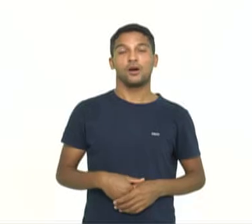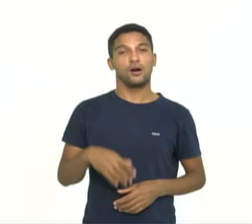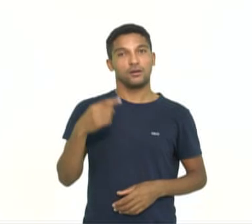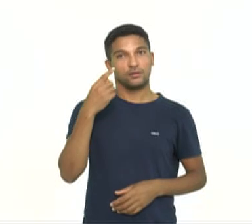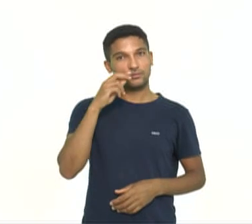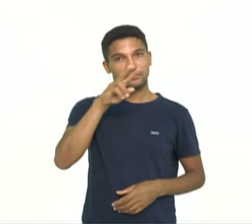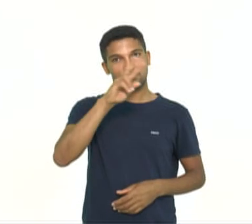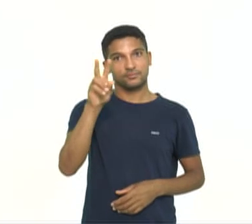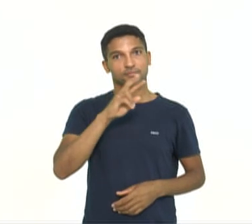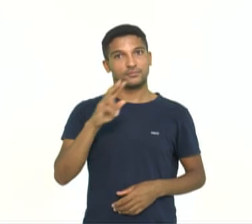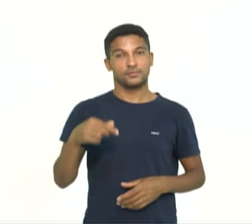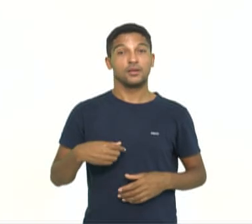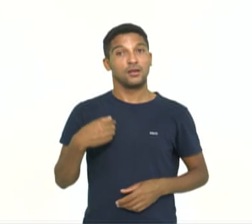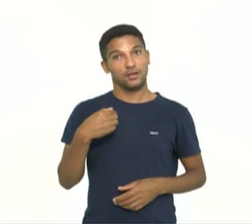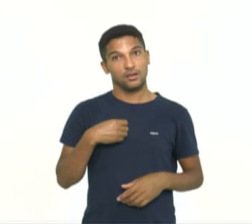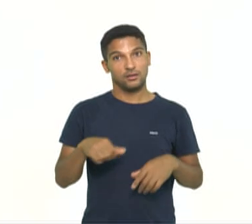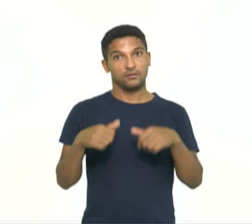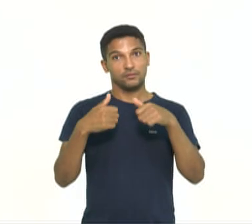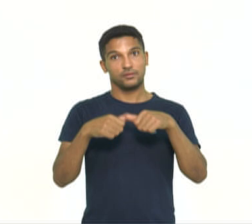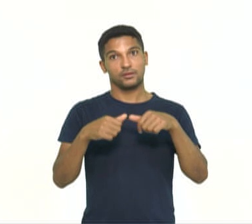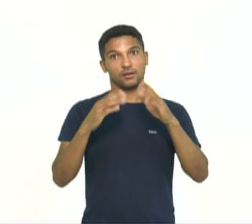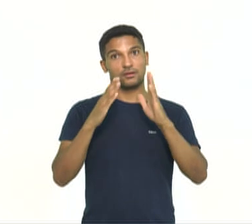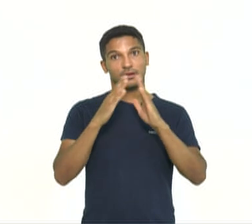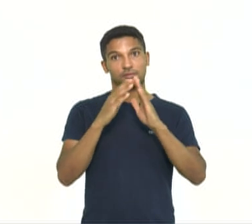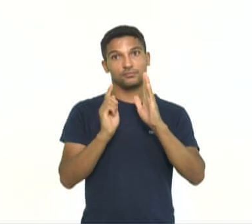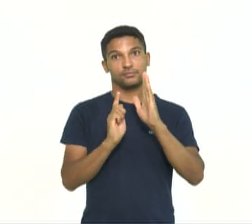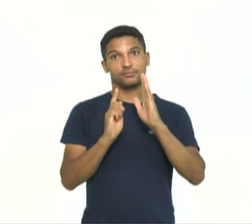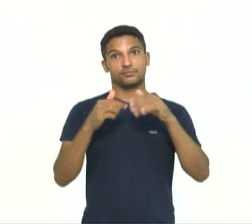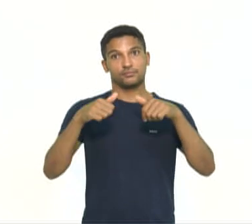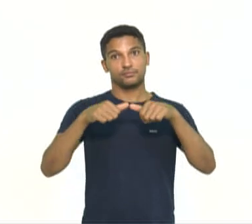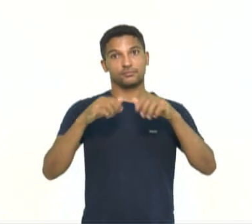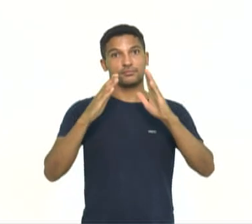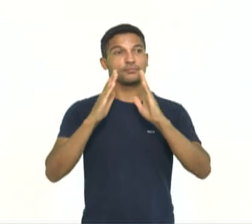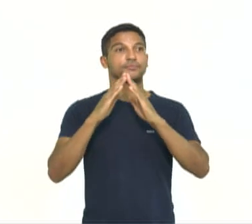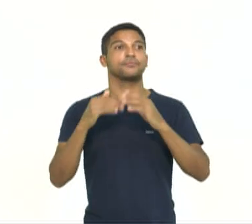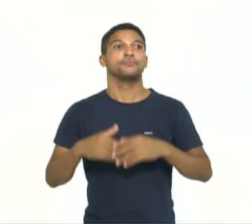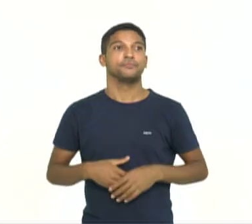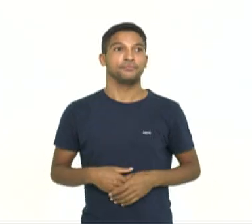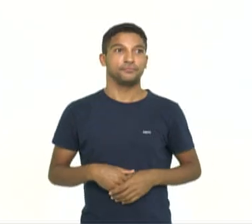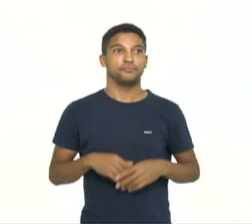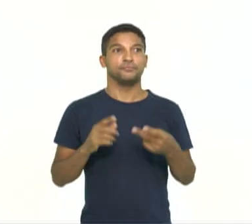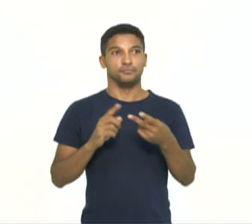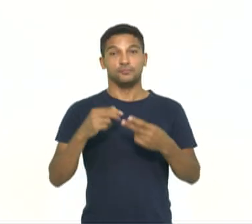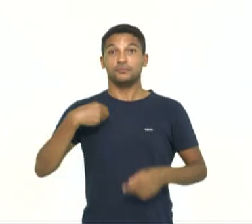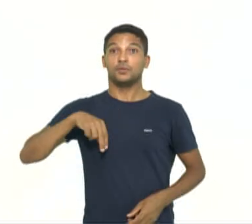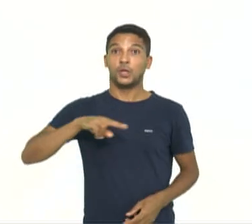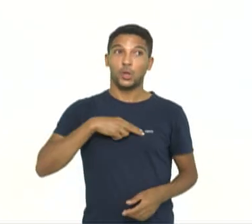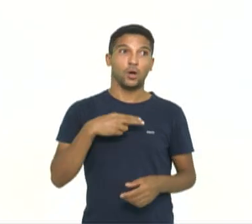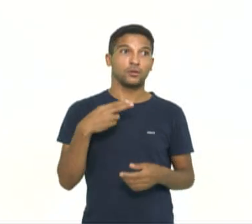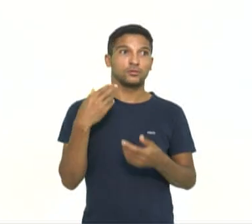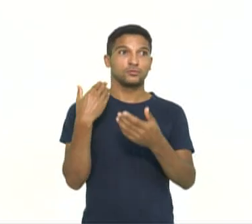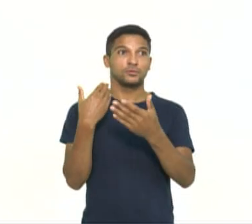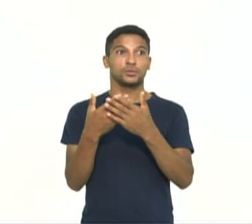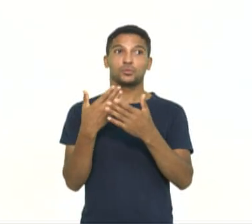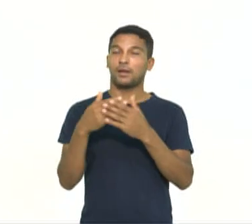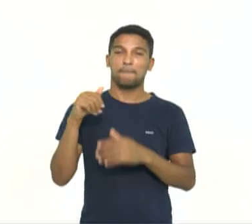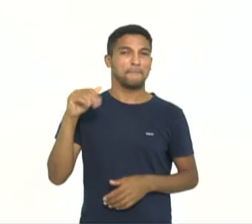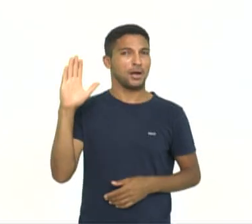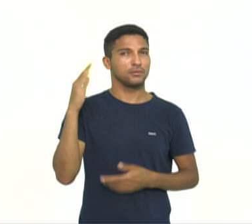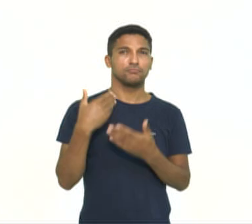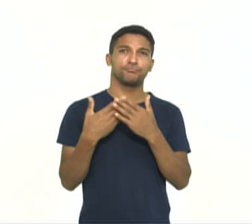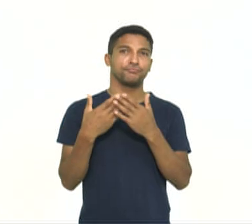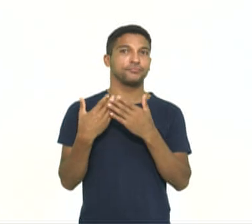nós estudaremos mais, período simples, né? Agora, eu ficarei em casa e farei faxina, período composto, verbo